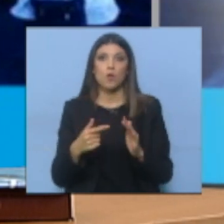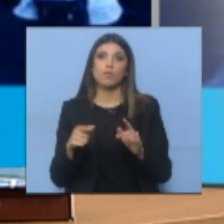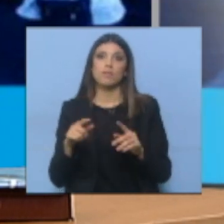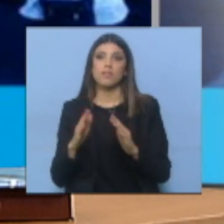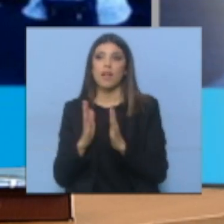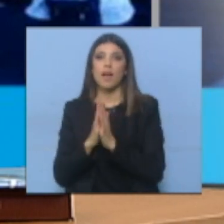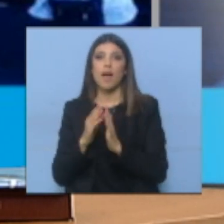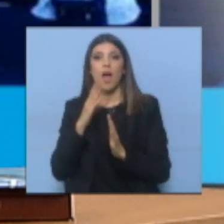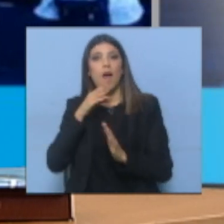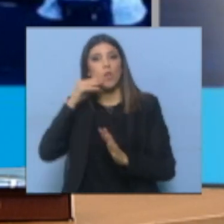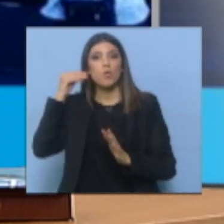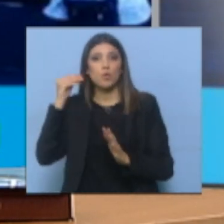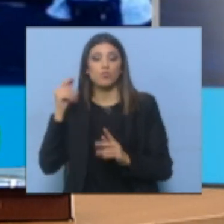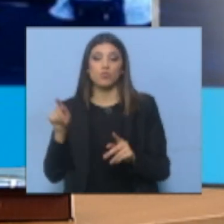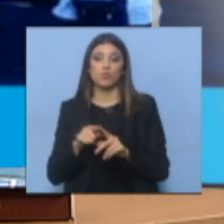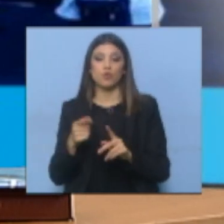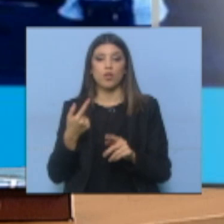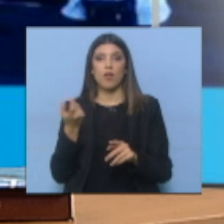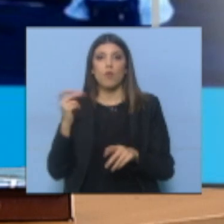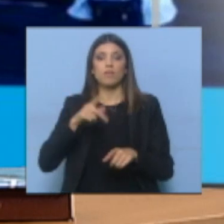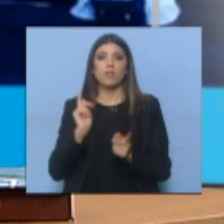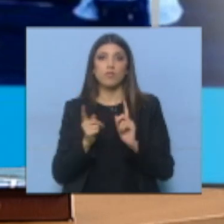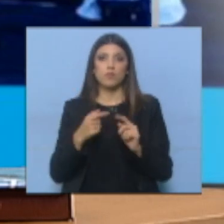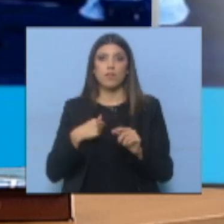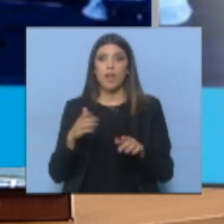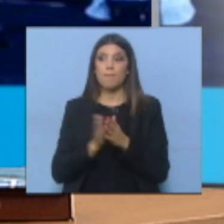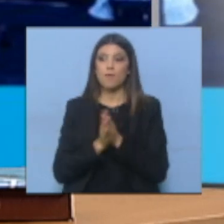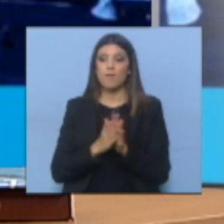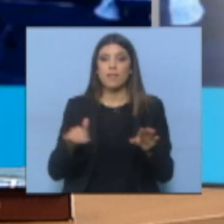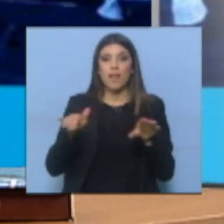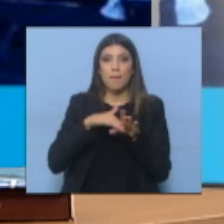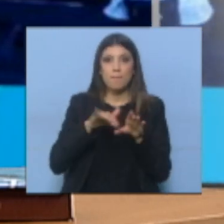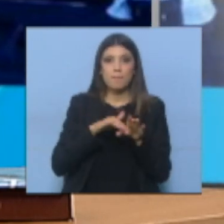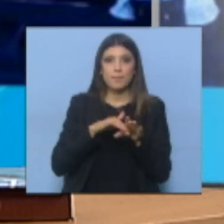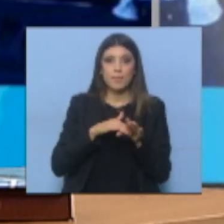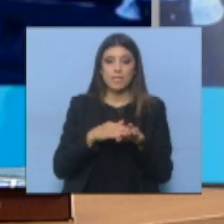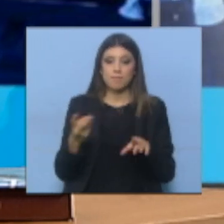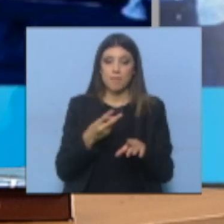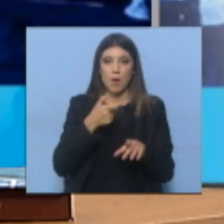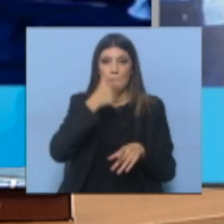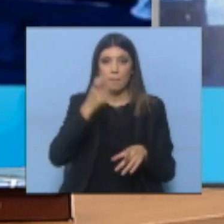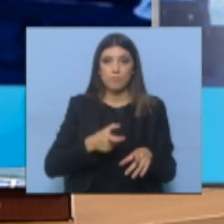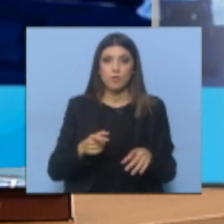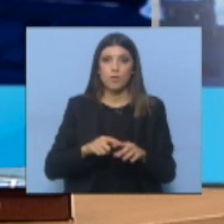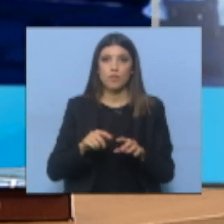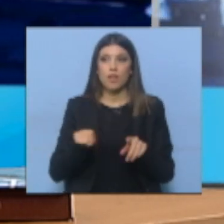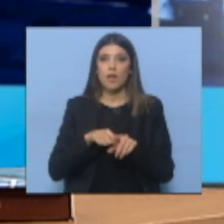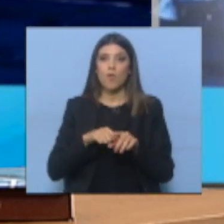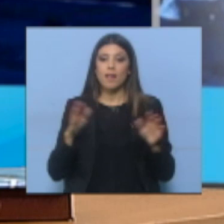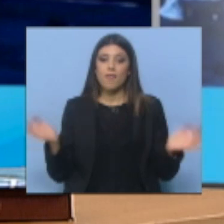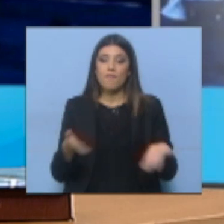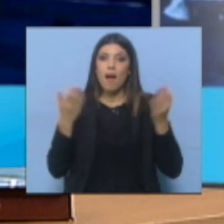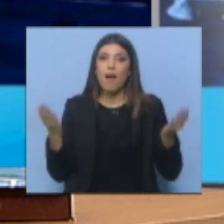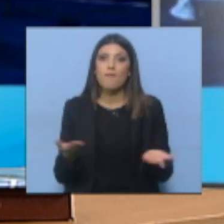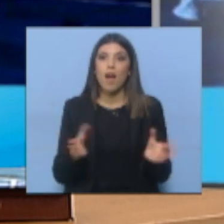o que acontece é que nós temos de aproveitar a presença destas pessoas como um estímulo também para a própria Assembleia, para a própria